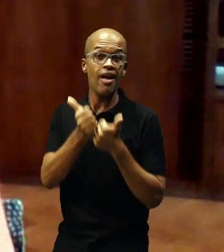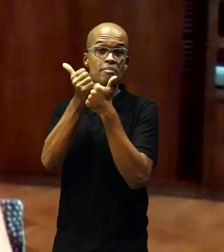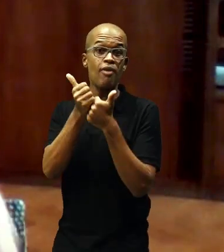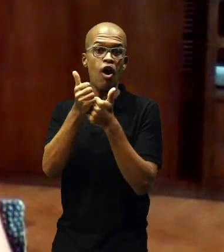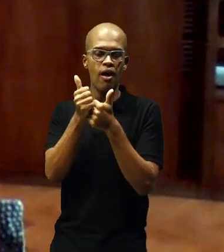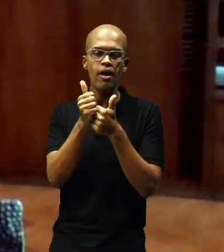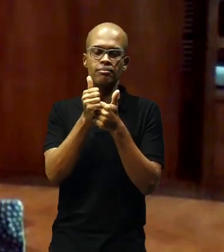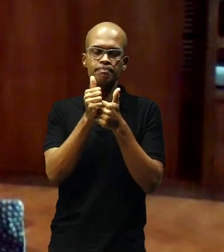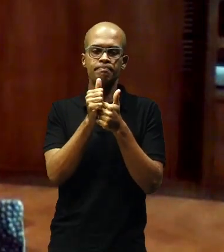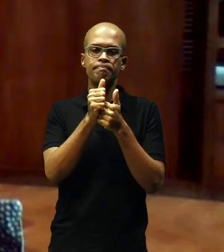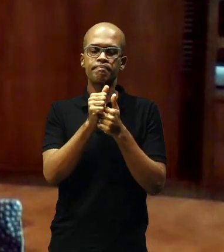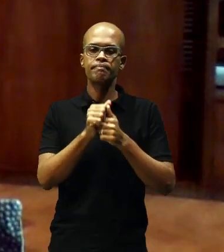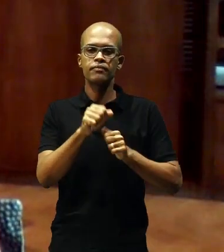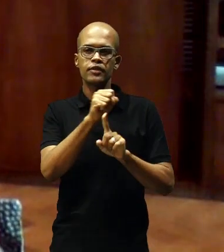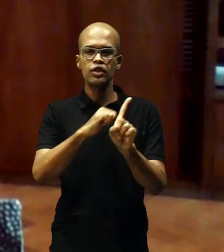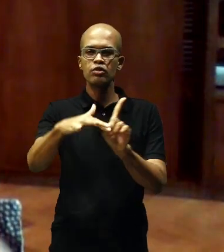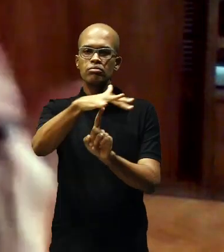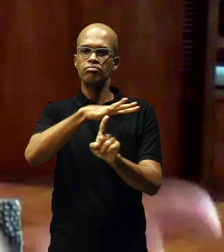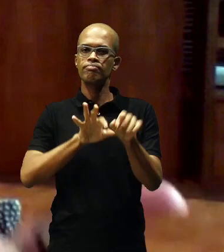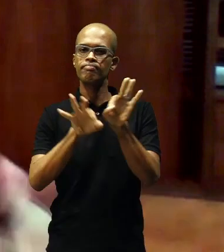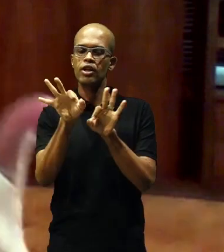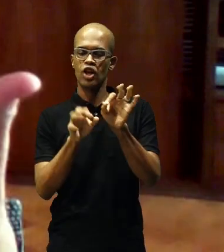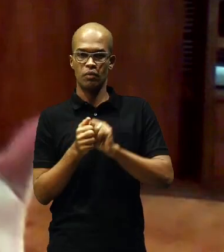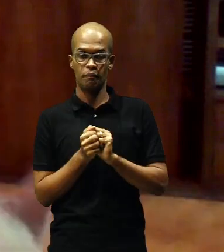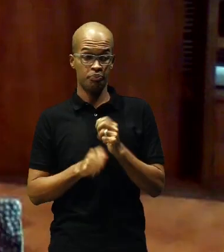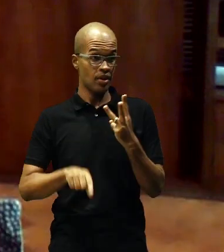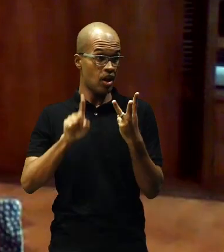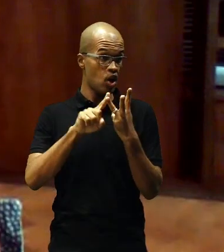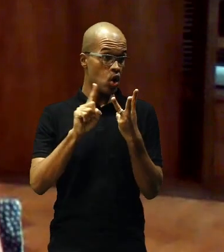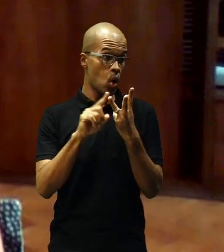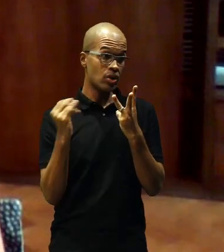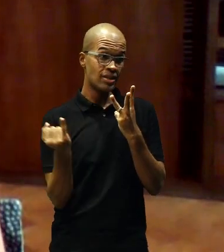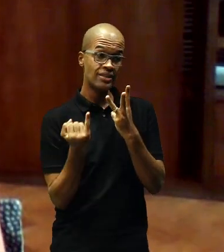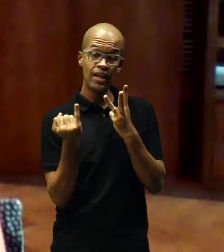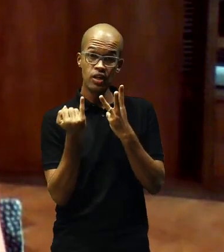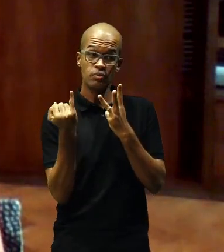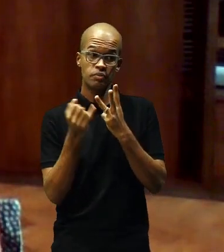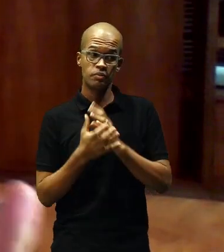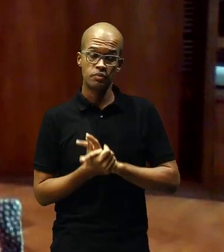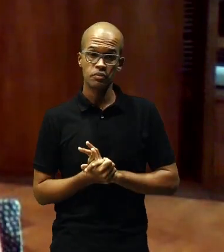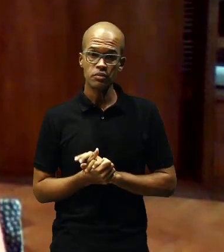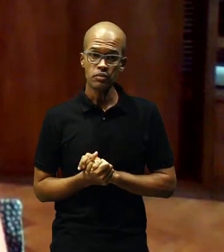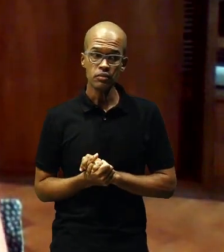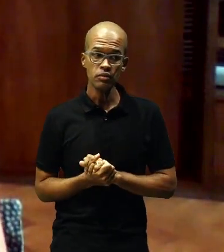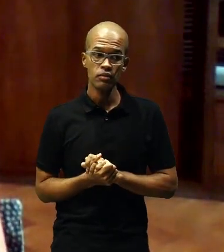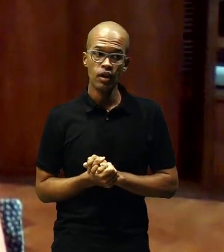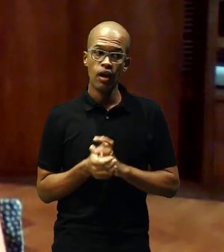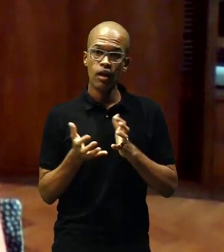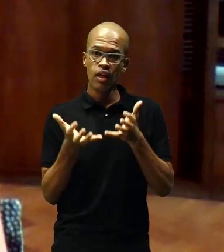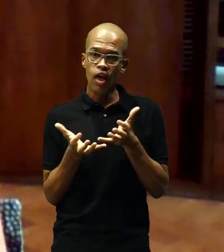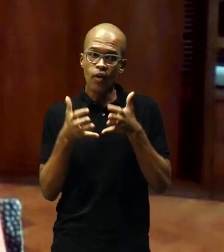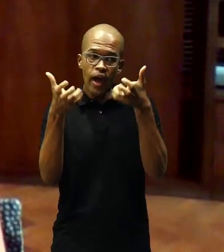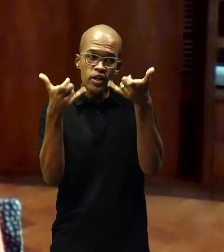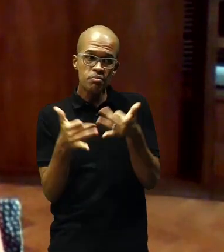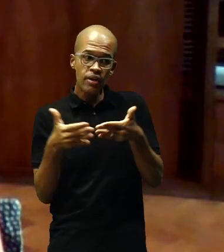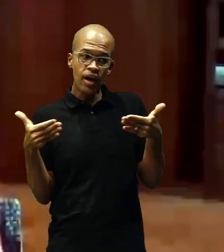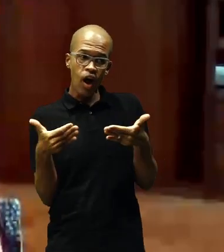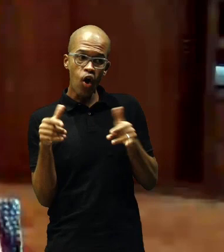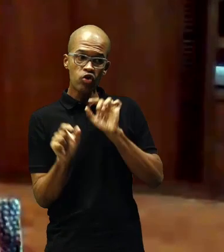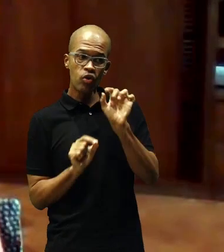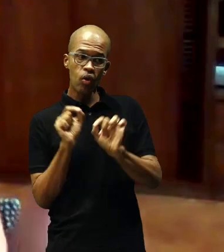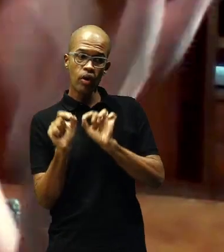projetos sociais. O terceiro e último ponto que eu queria destacar aqui hoje